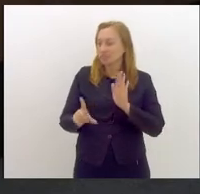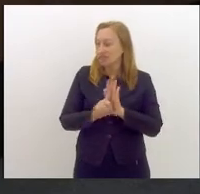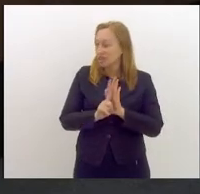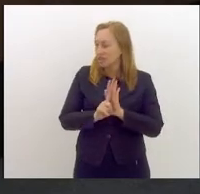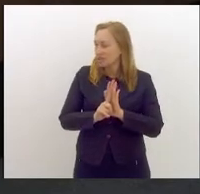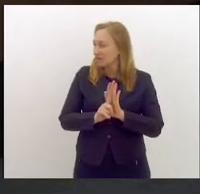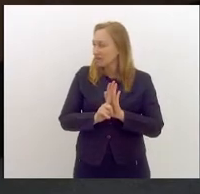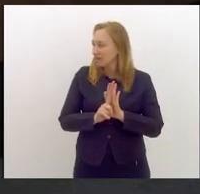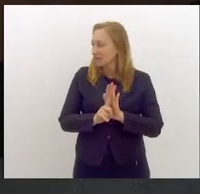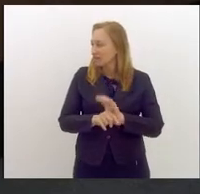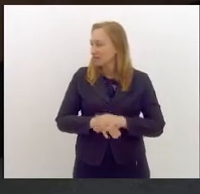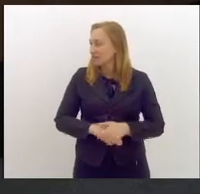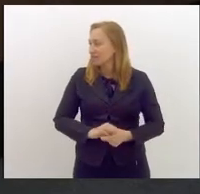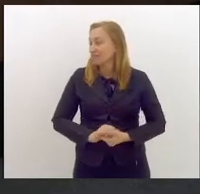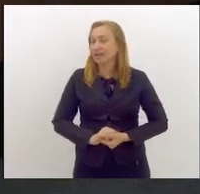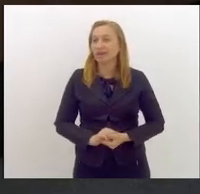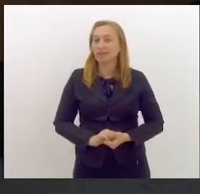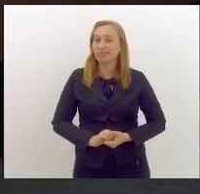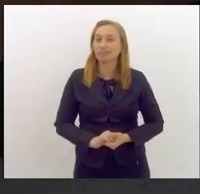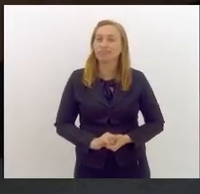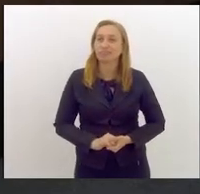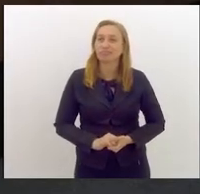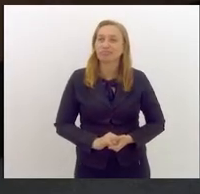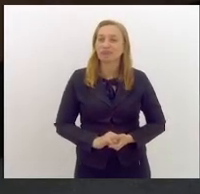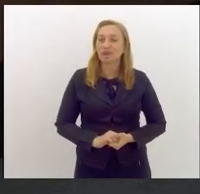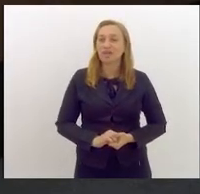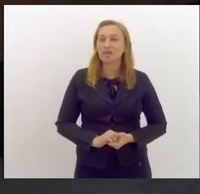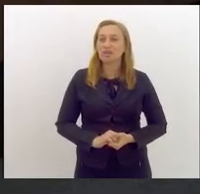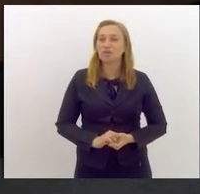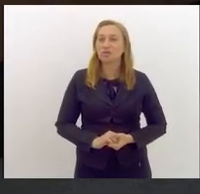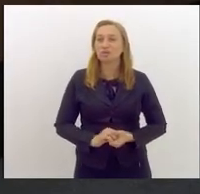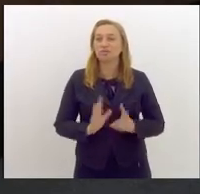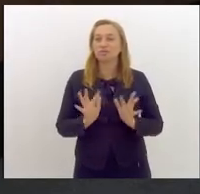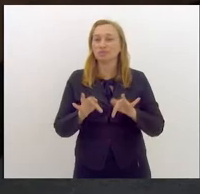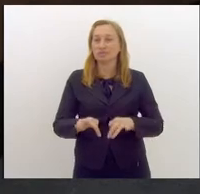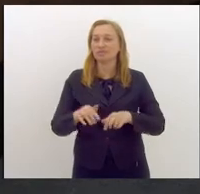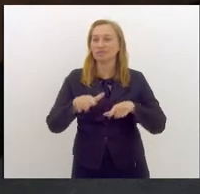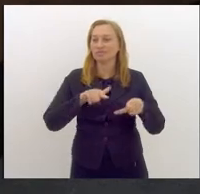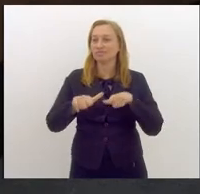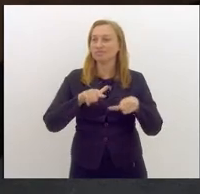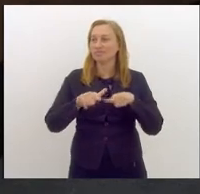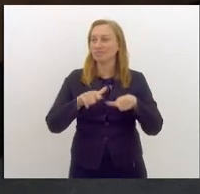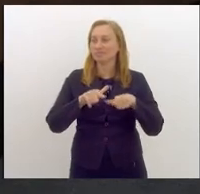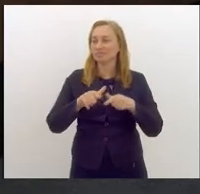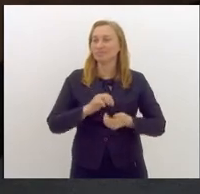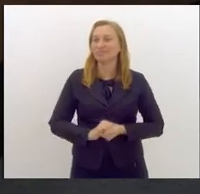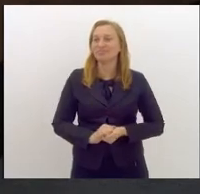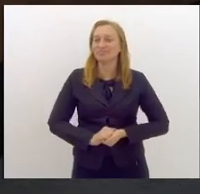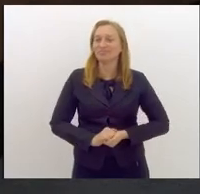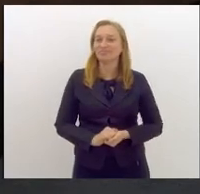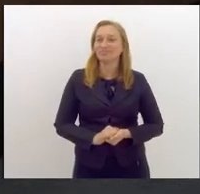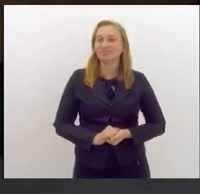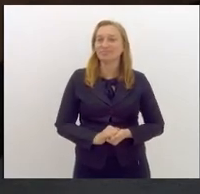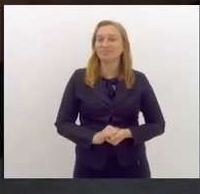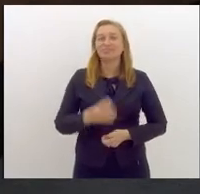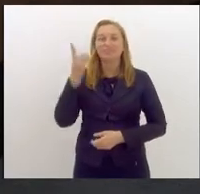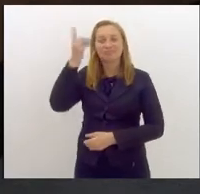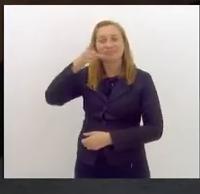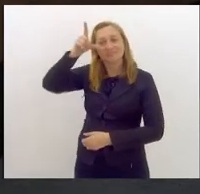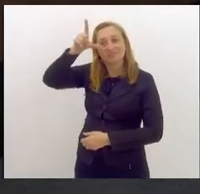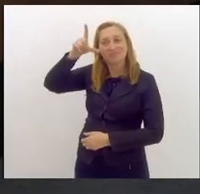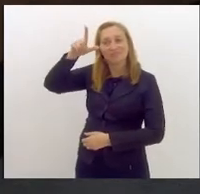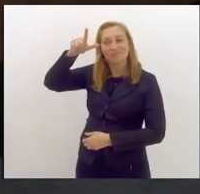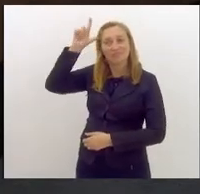da CPI dos trens que concluiu seus trabalhos recentemente sobre a presidência da deputada Lucinha Eu fui o relator